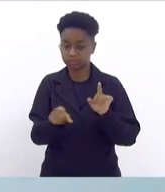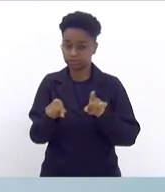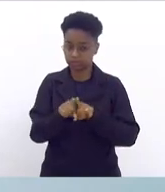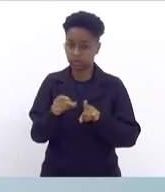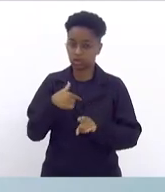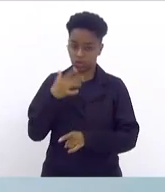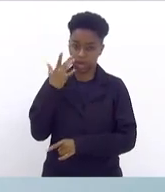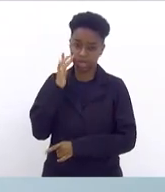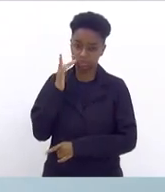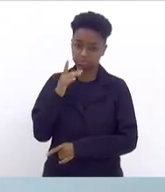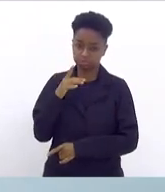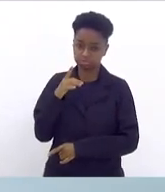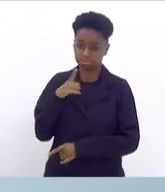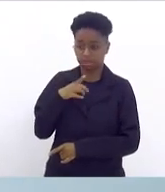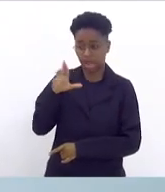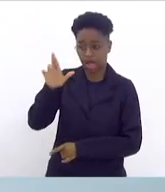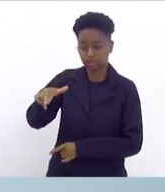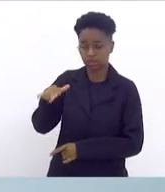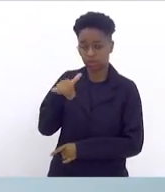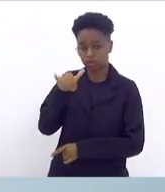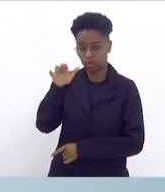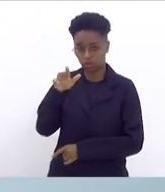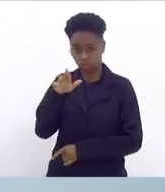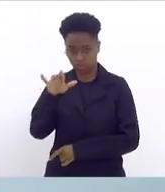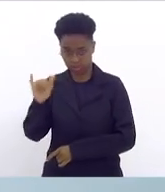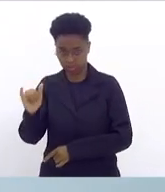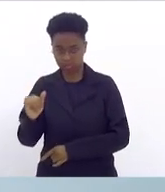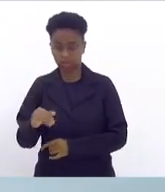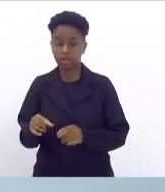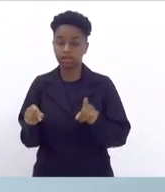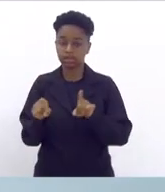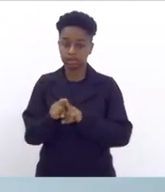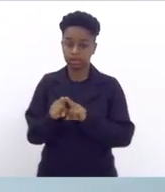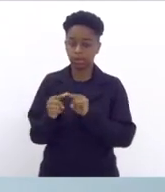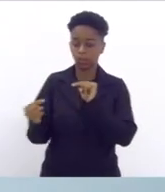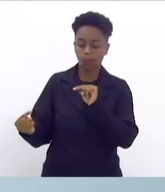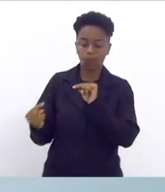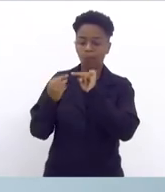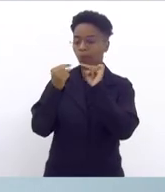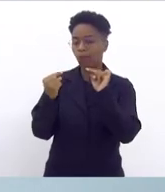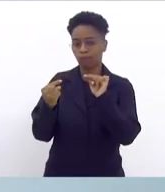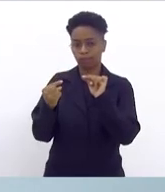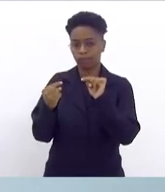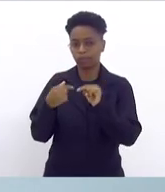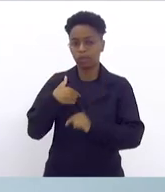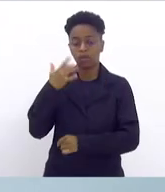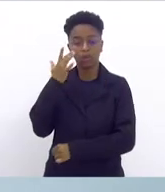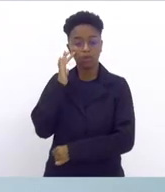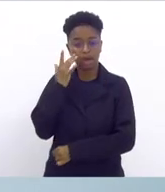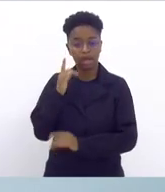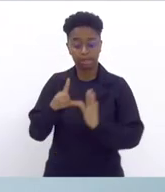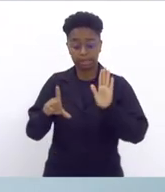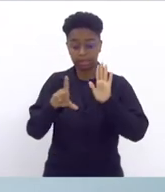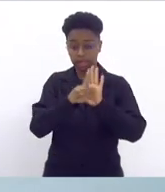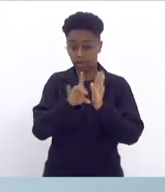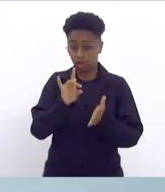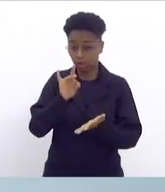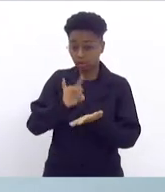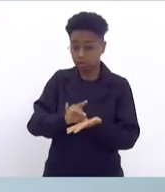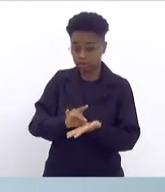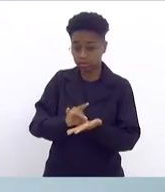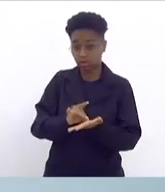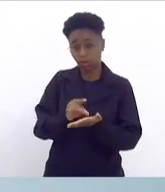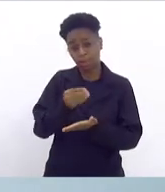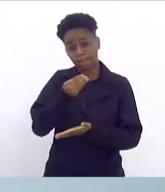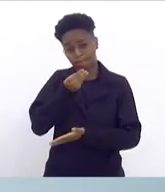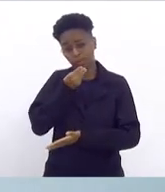guarda razão o deputado Iuri, e compatibilizar, eu acho que a lei original